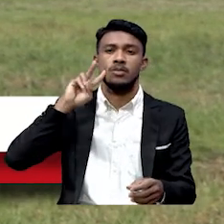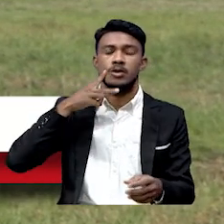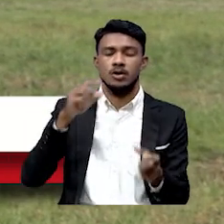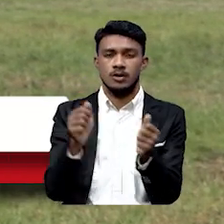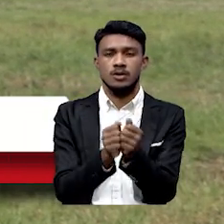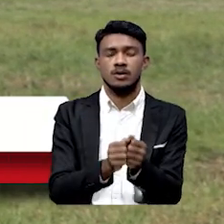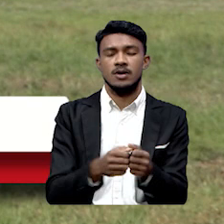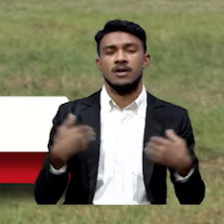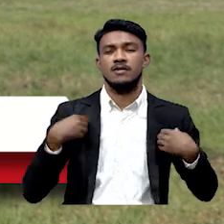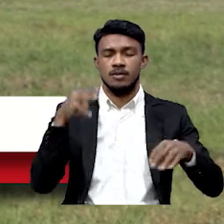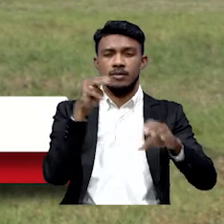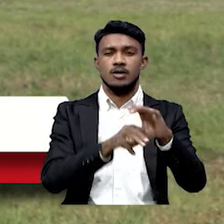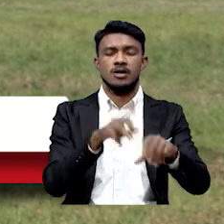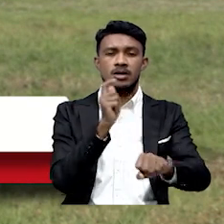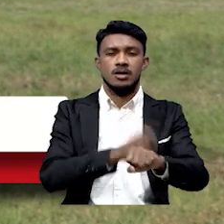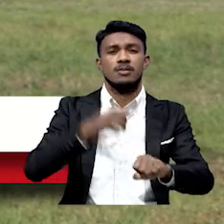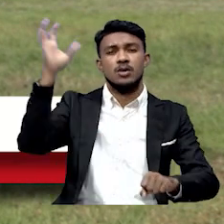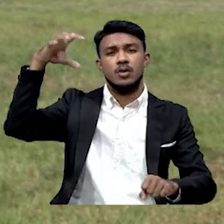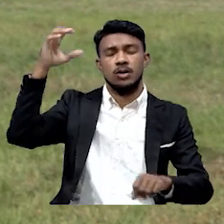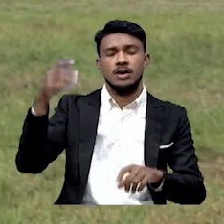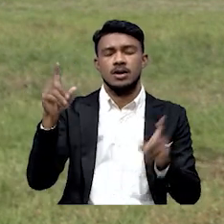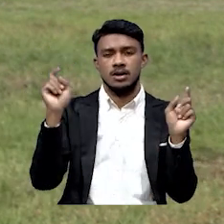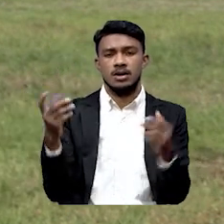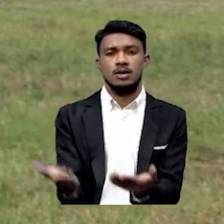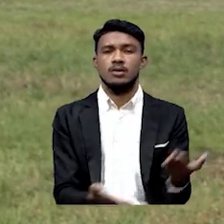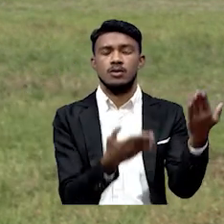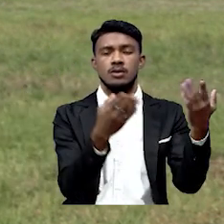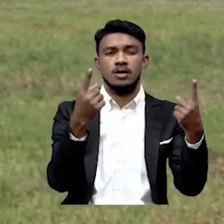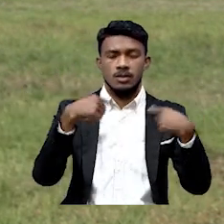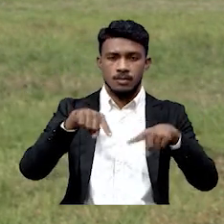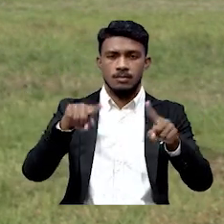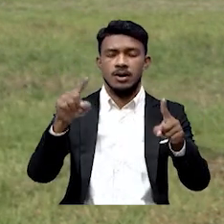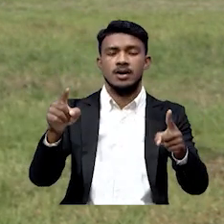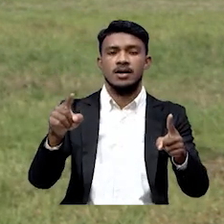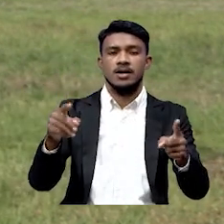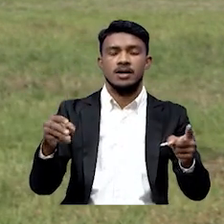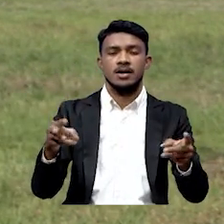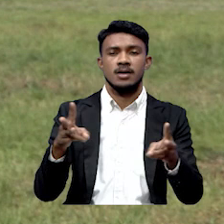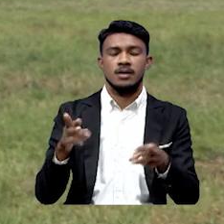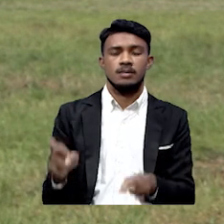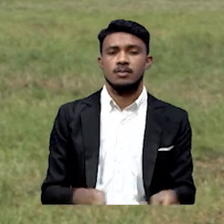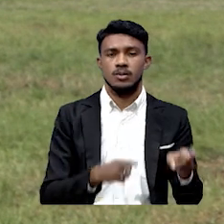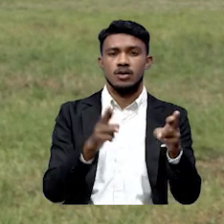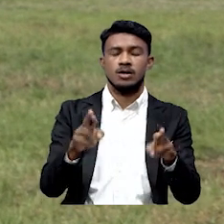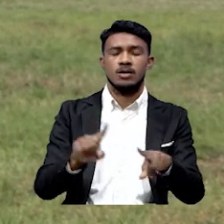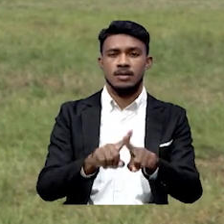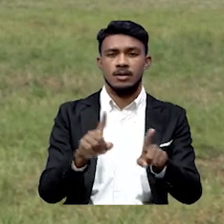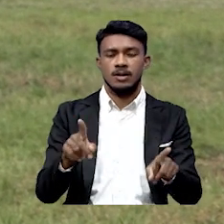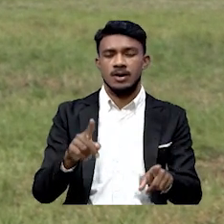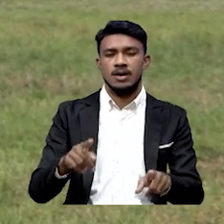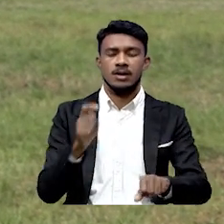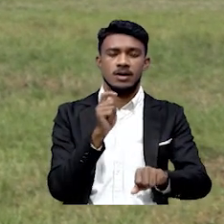kia. Mas bem tempo rai udan, sira tem ilori bai hamota sore. Mas bem tempo bai lorong, coletor sira tama direita mai